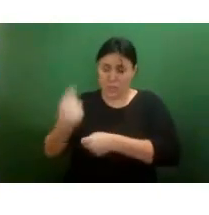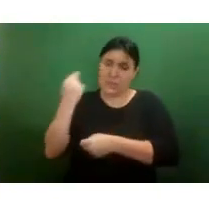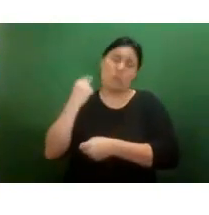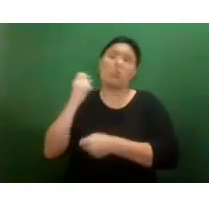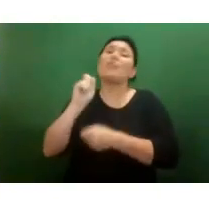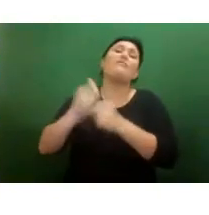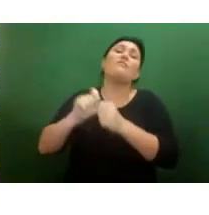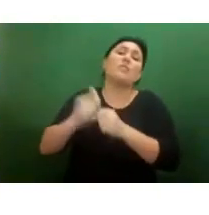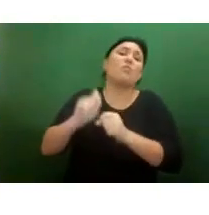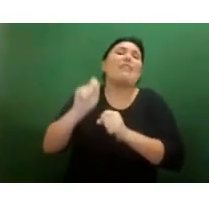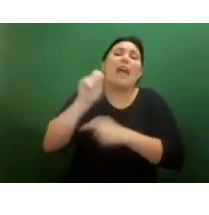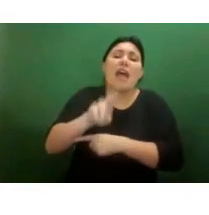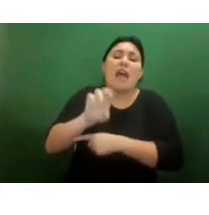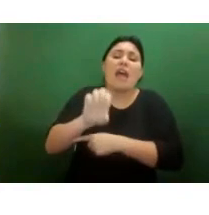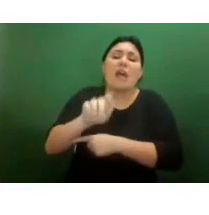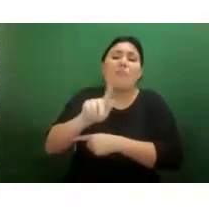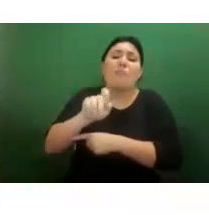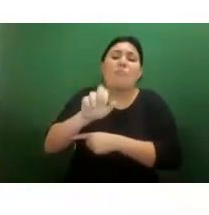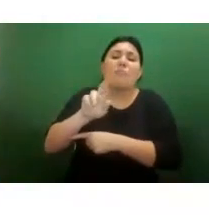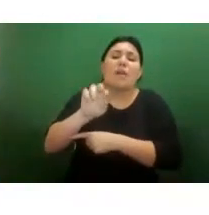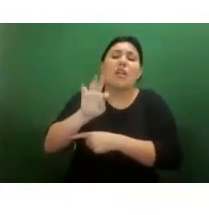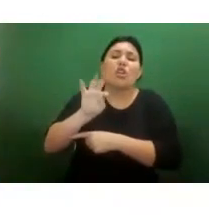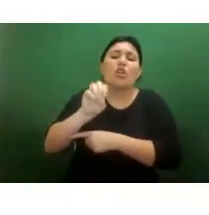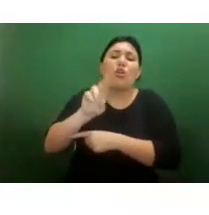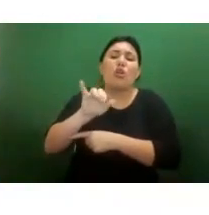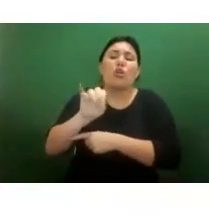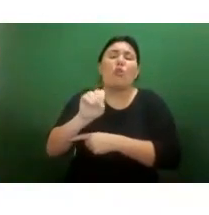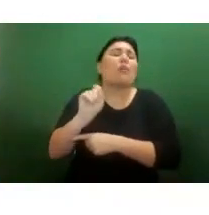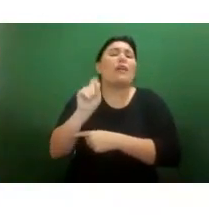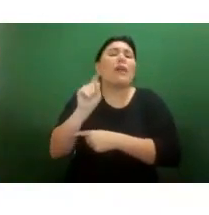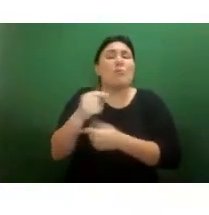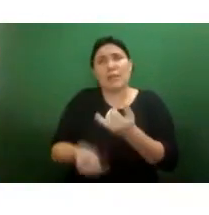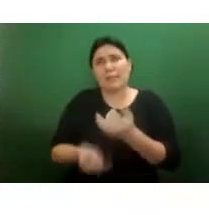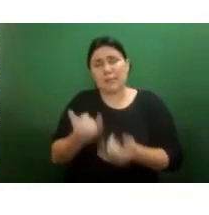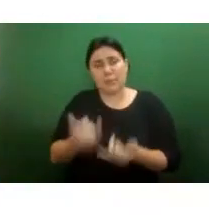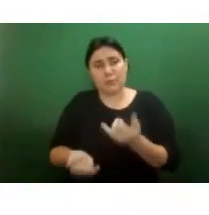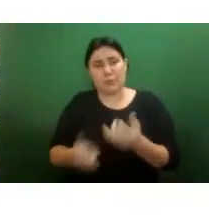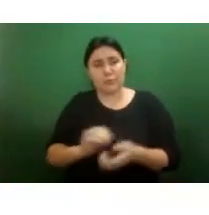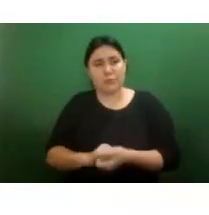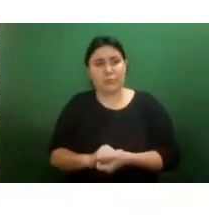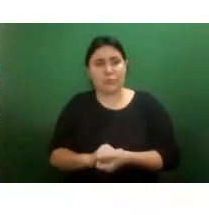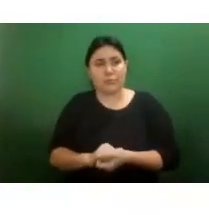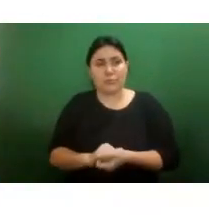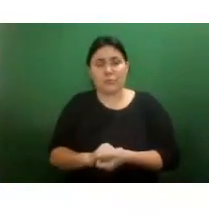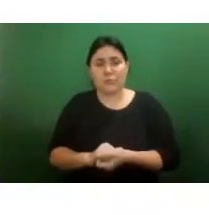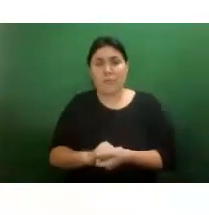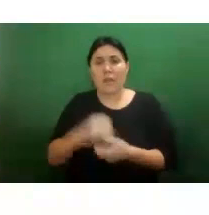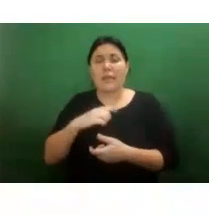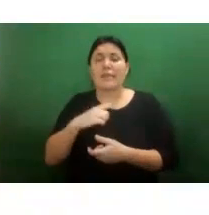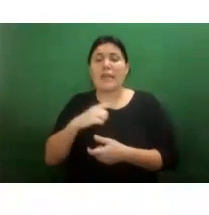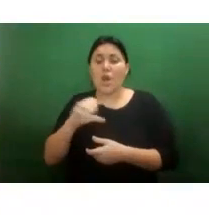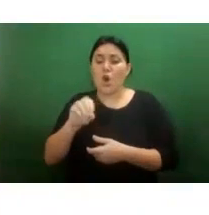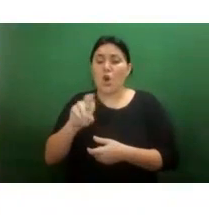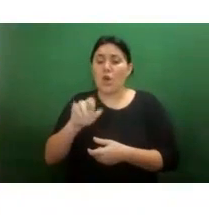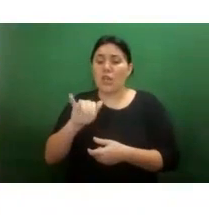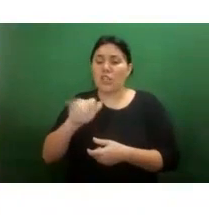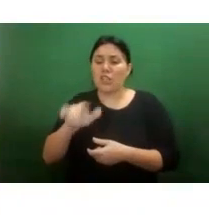é um repertório? Então, a gente vai ter um repertório, por exemplo, dos orixás, dos